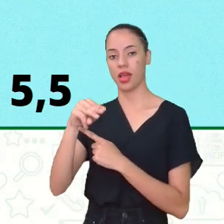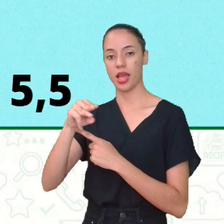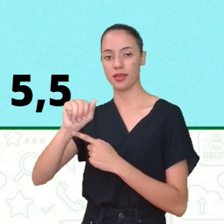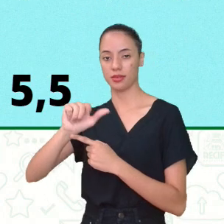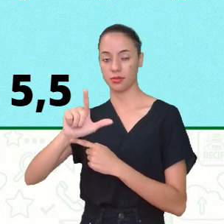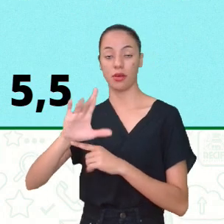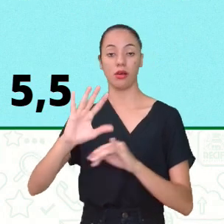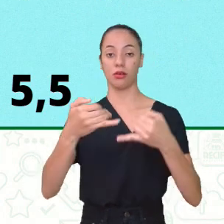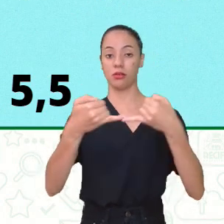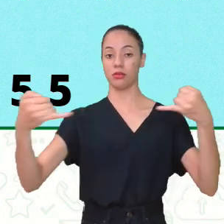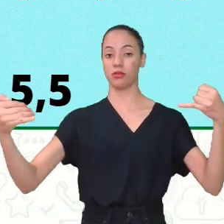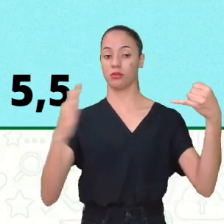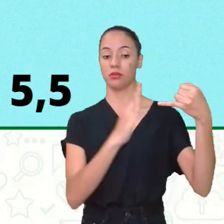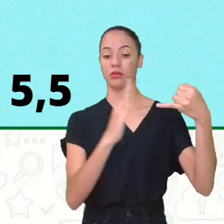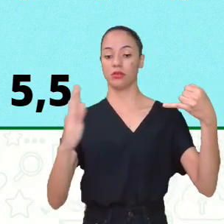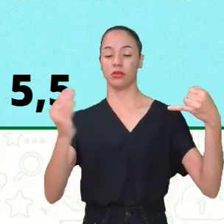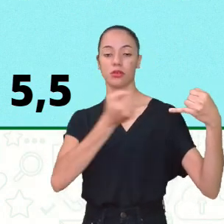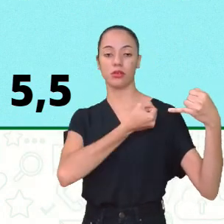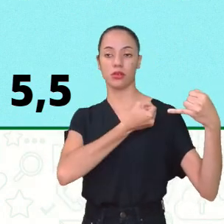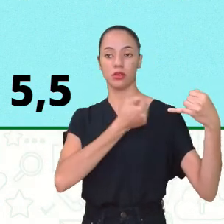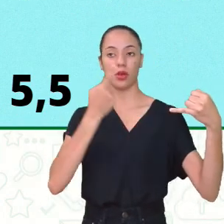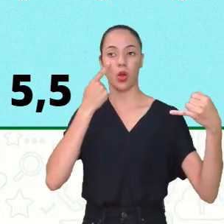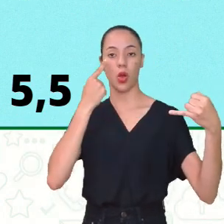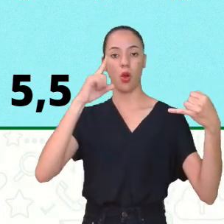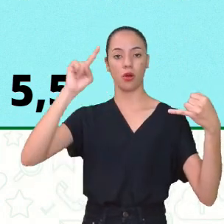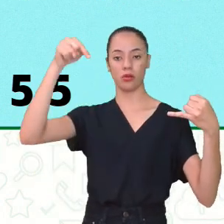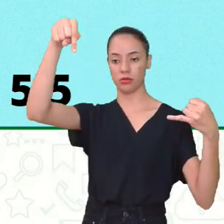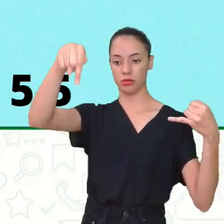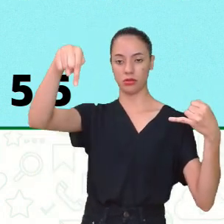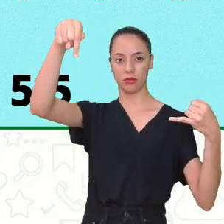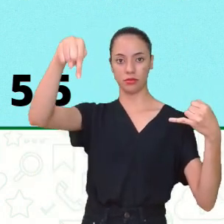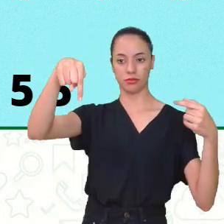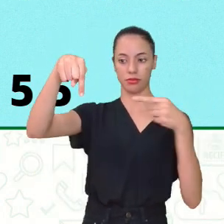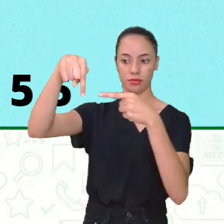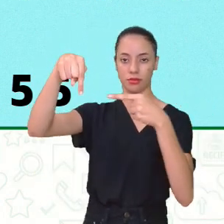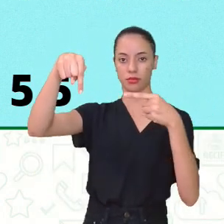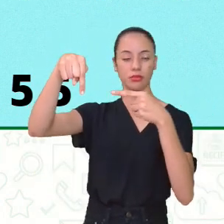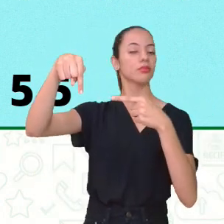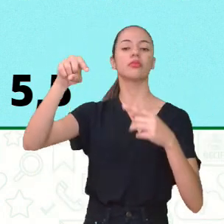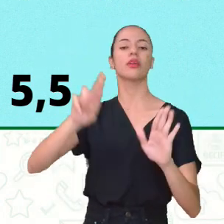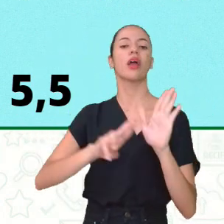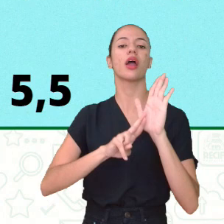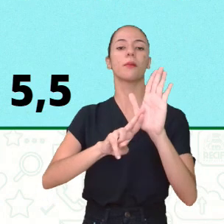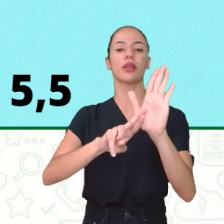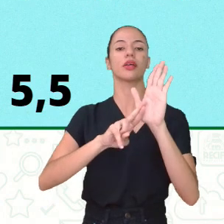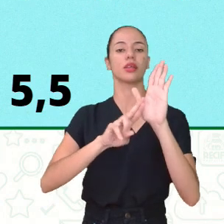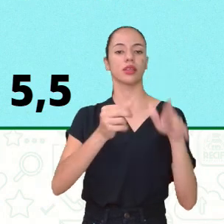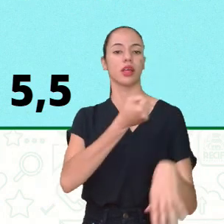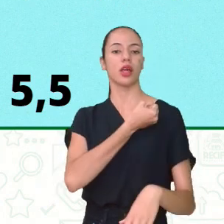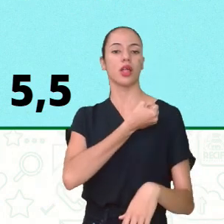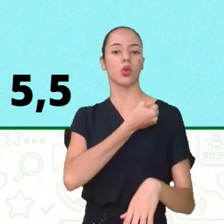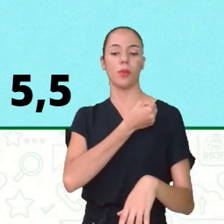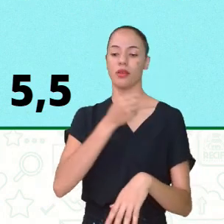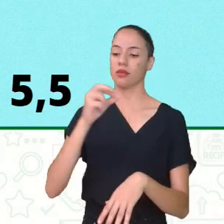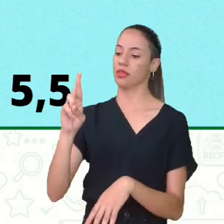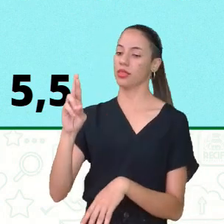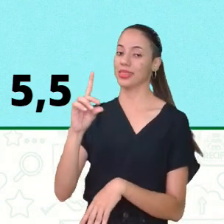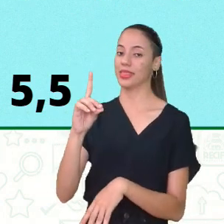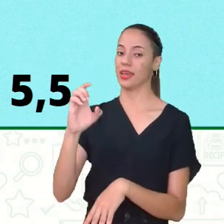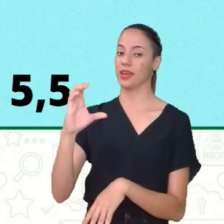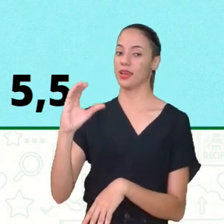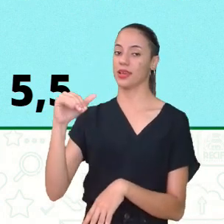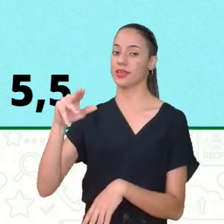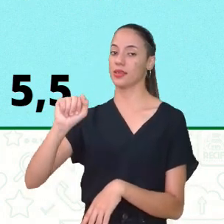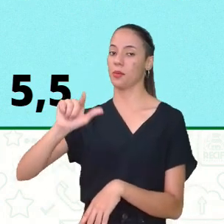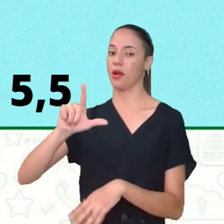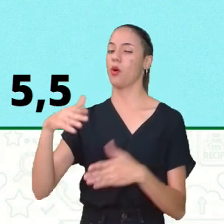na reta numérica abaixo, o ponto identificado pela seta representa qual número decimal? Então,